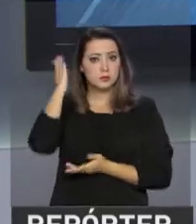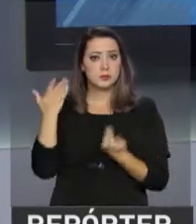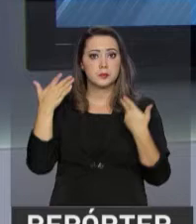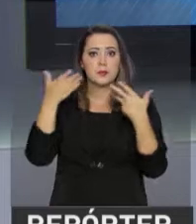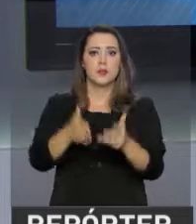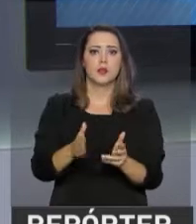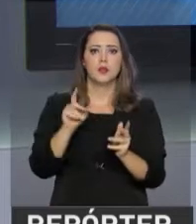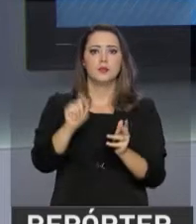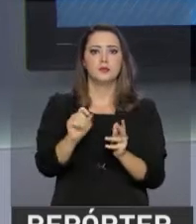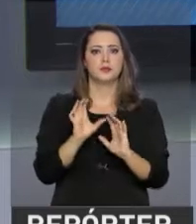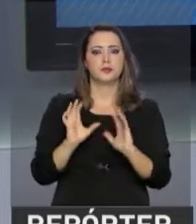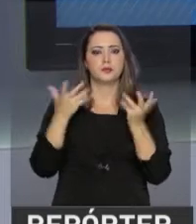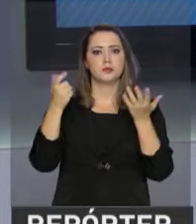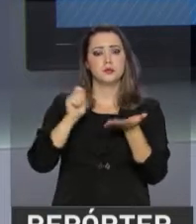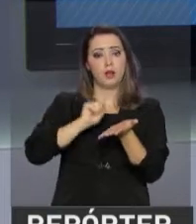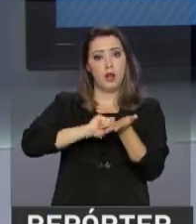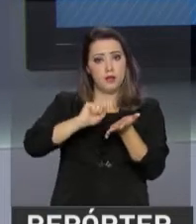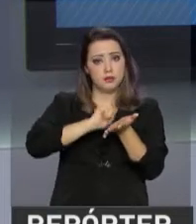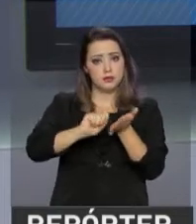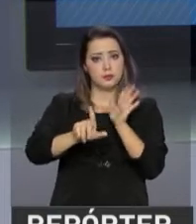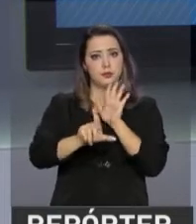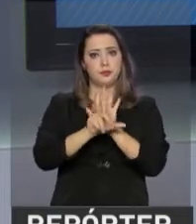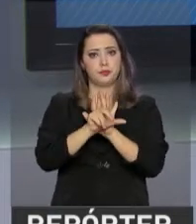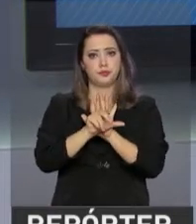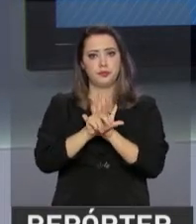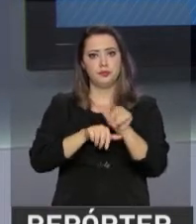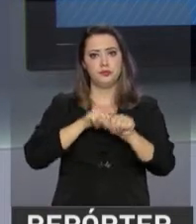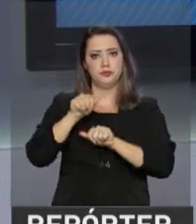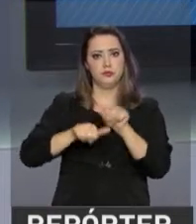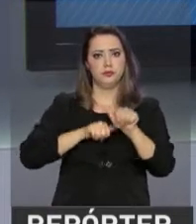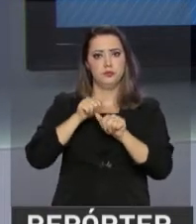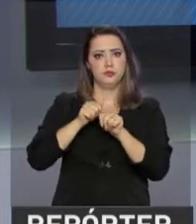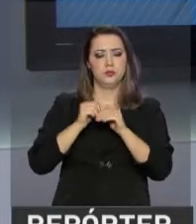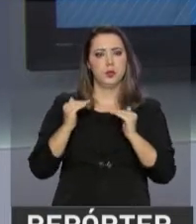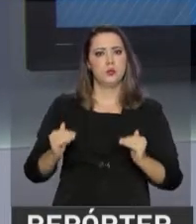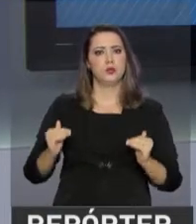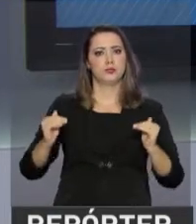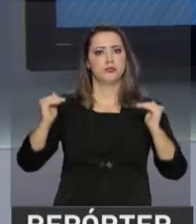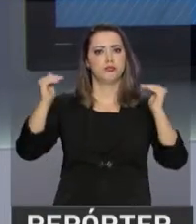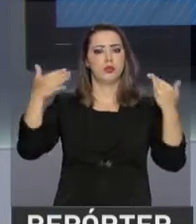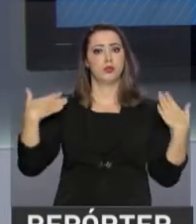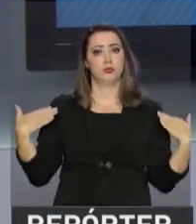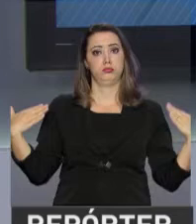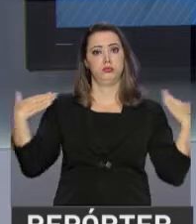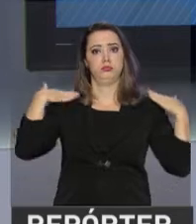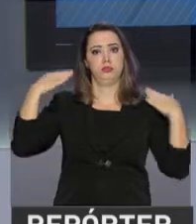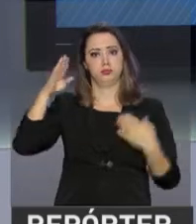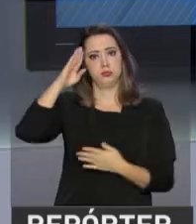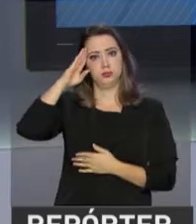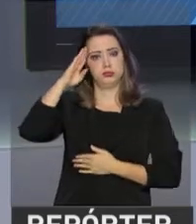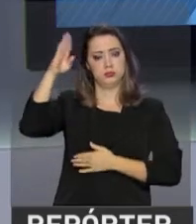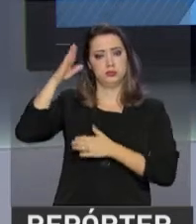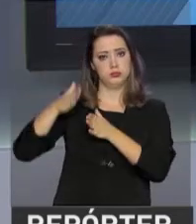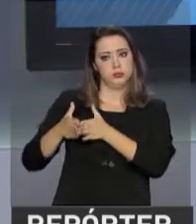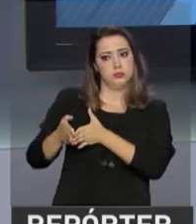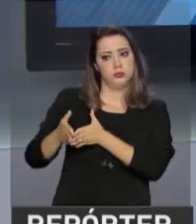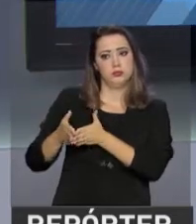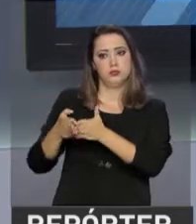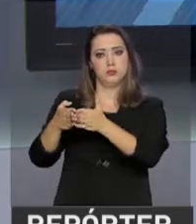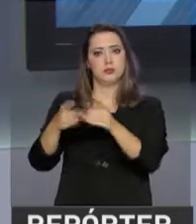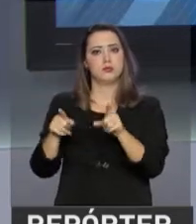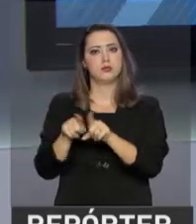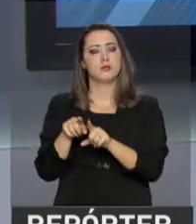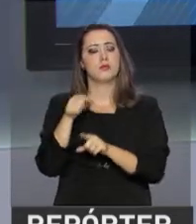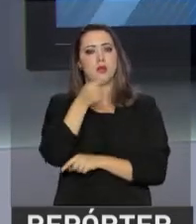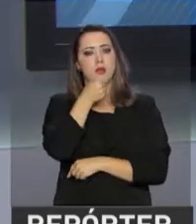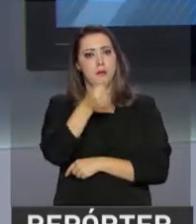participou agora pouco da cerimônia de sanção da lei que reestrutura os quadros de oficiais e de praças da marinha